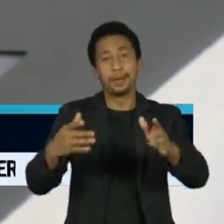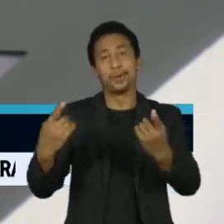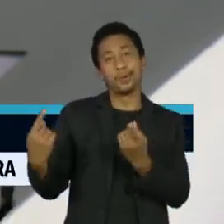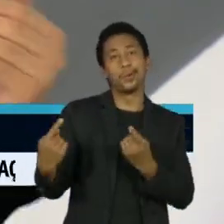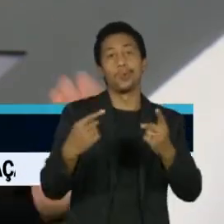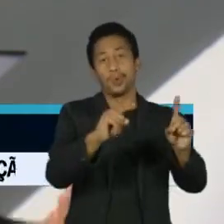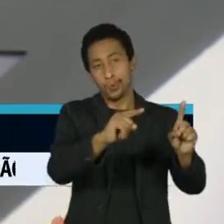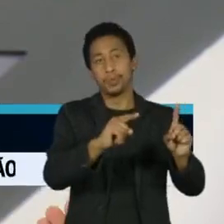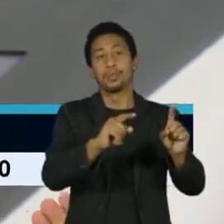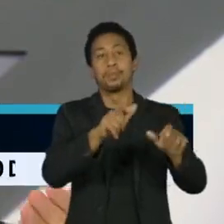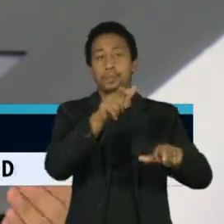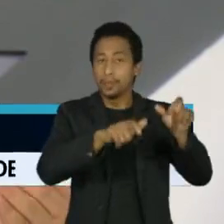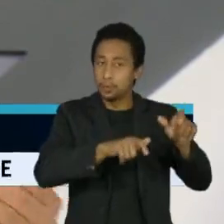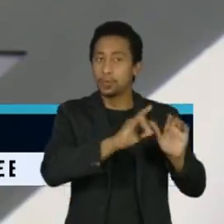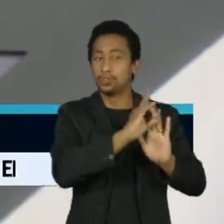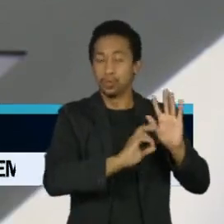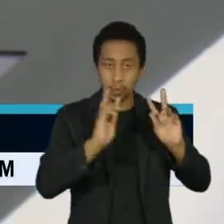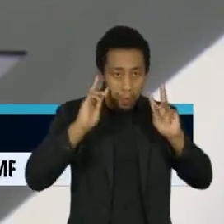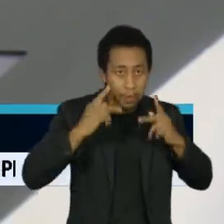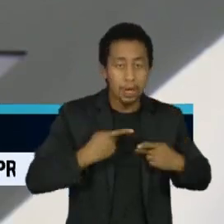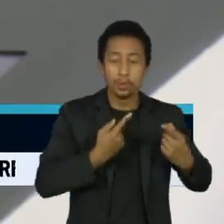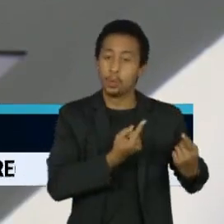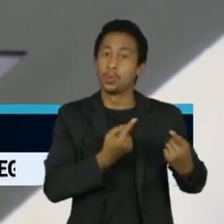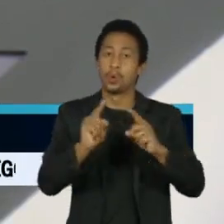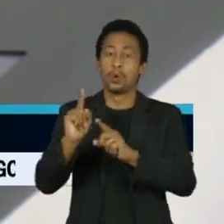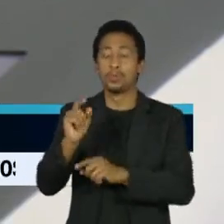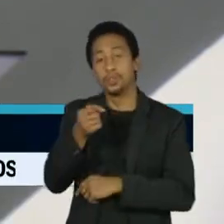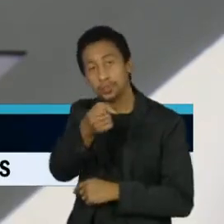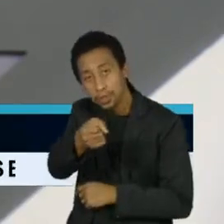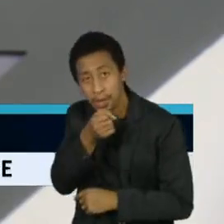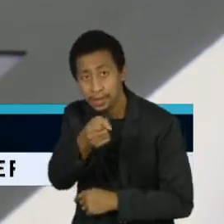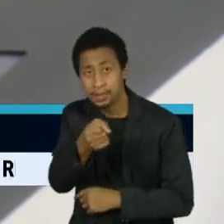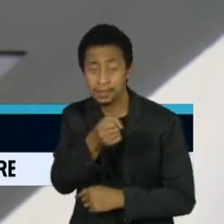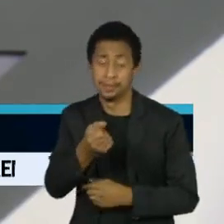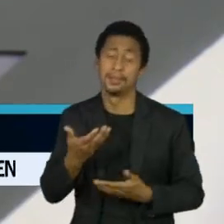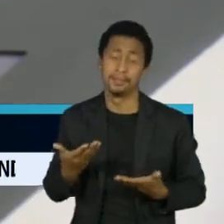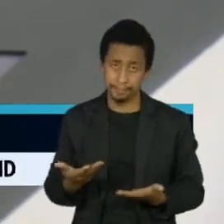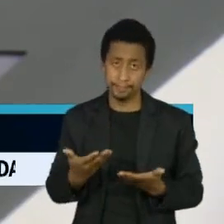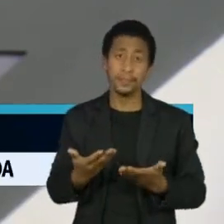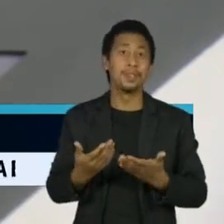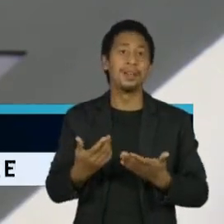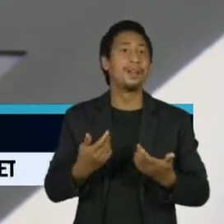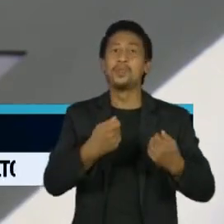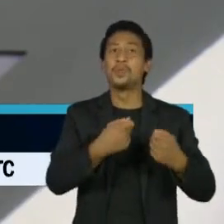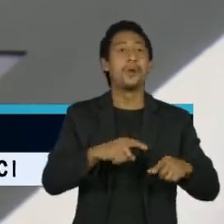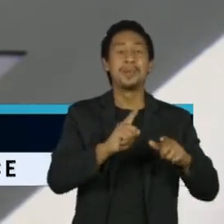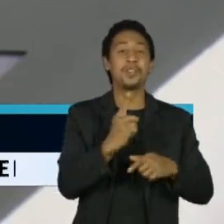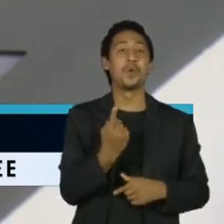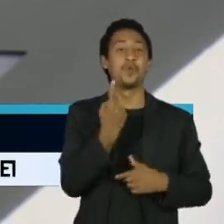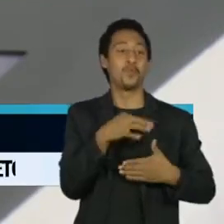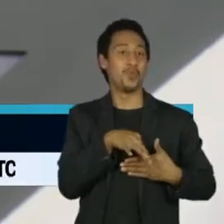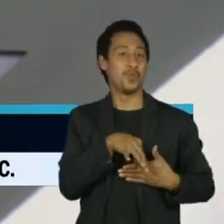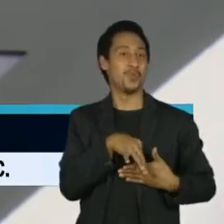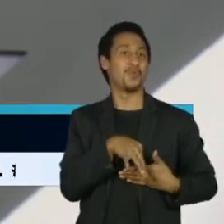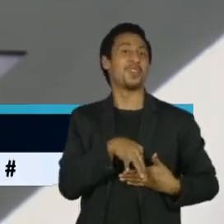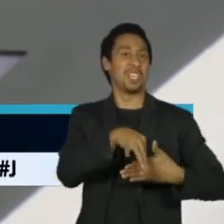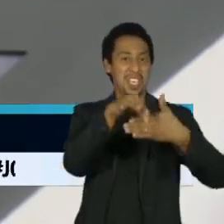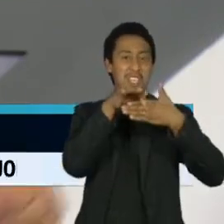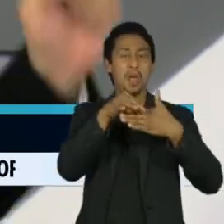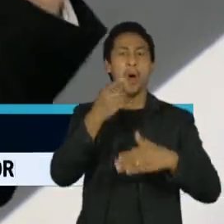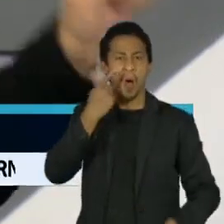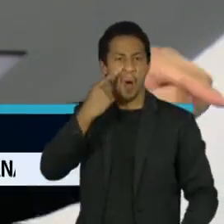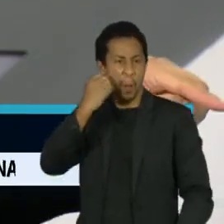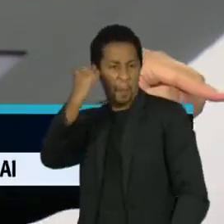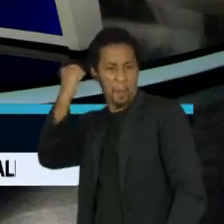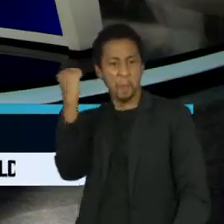direito humano jornalistas entre outras pessoas é de uma forma difusa você não precisa um líder político chegar e falar mate